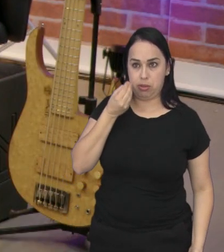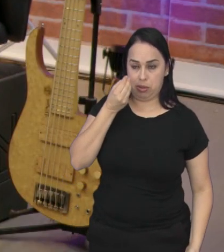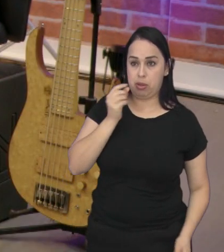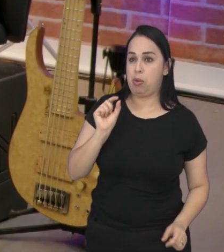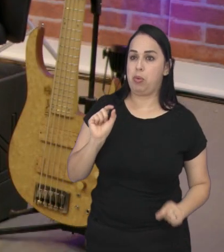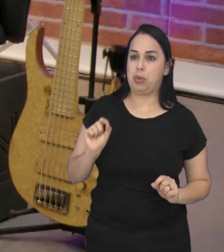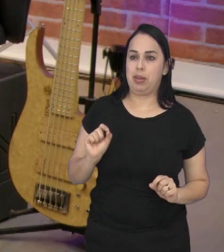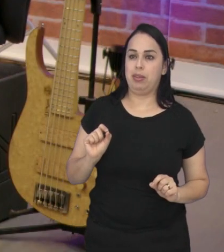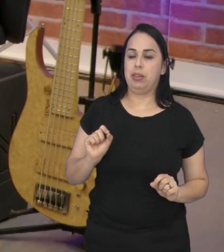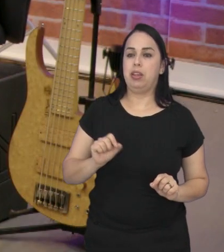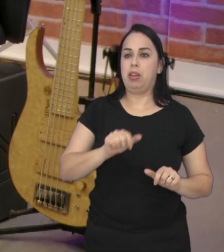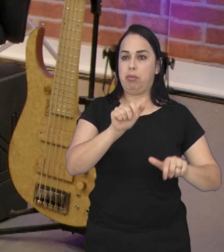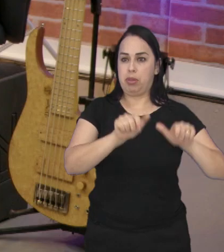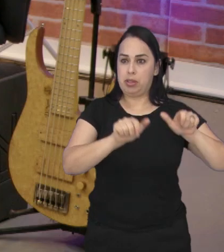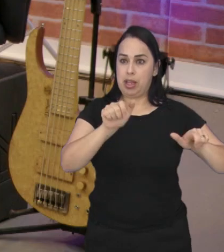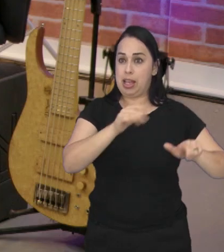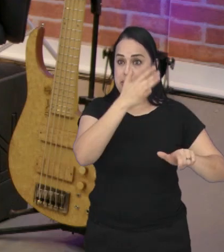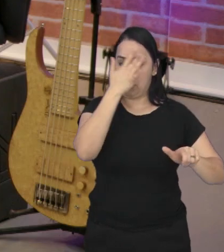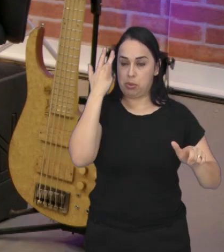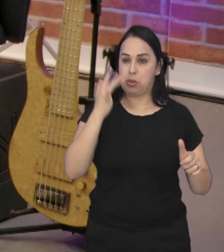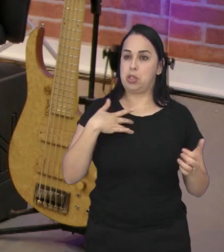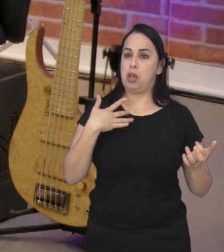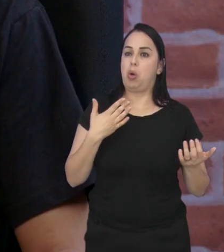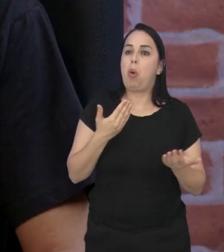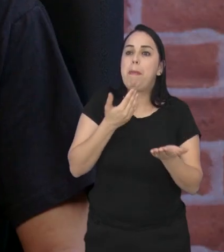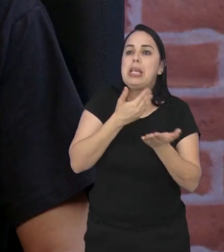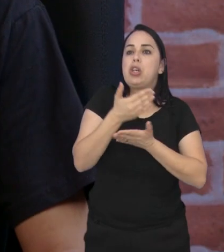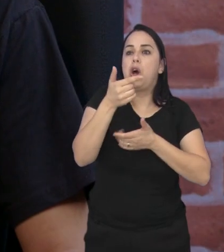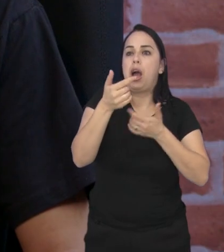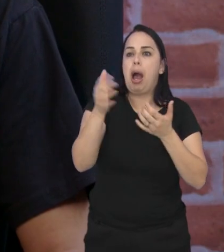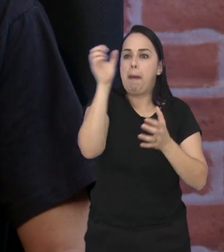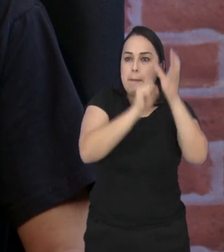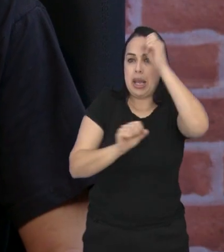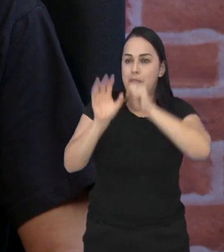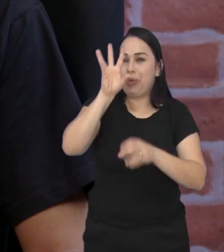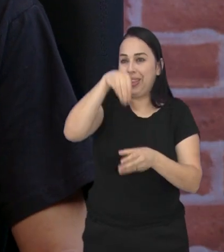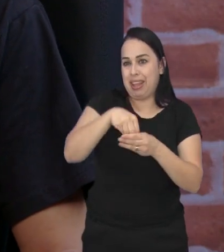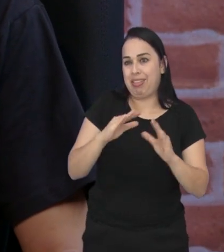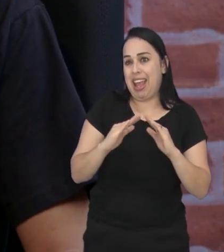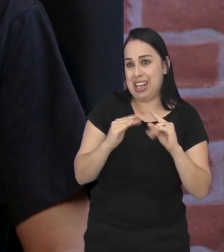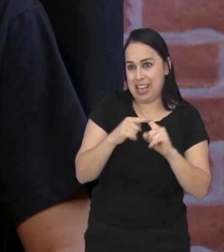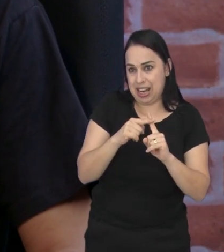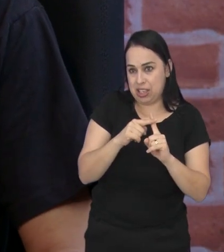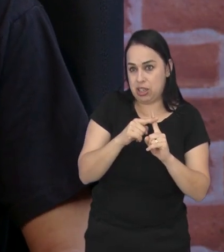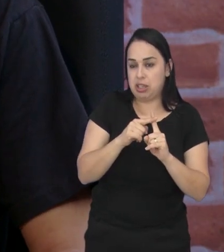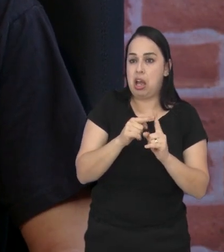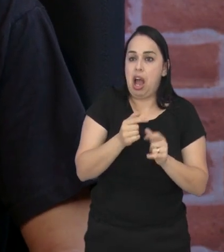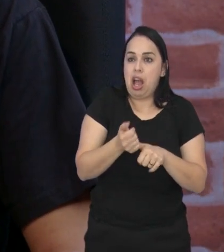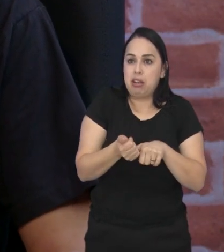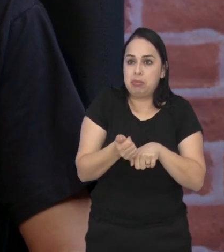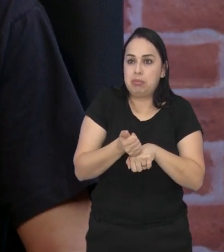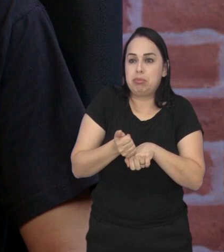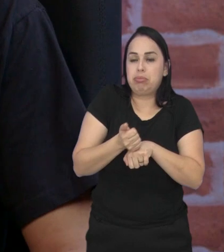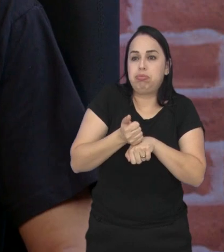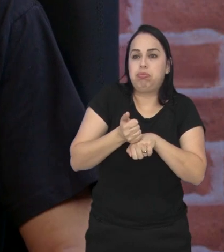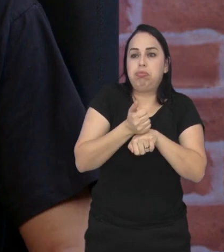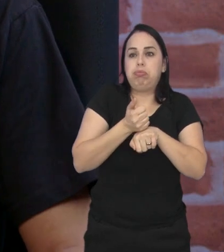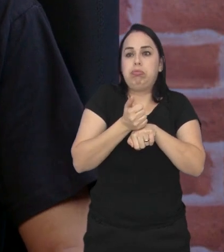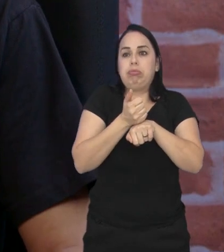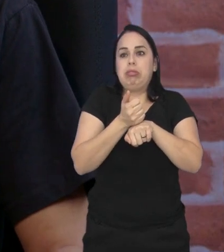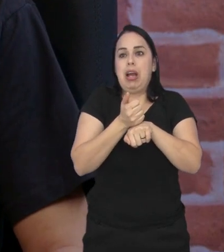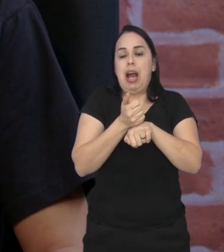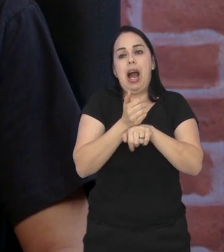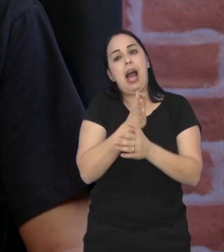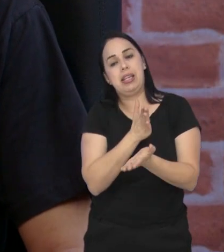tenho, né, eu vejo muito disso acontecendo. Então, assim, tem muito músico que começou na igreja, aprendeu ali no começo, foi se profissionalizando e